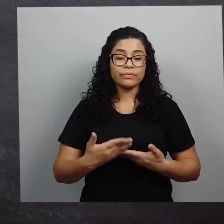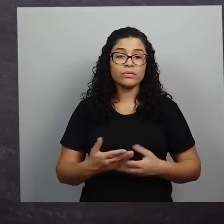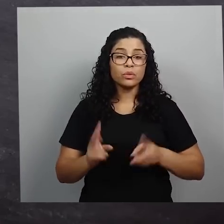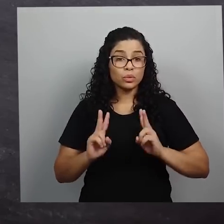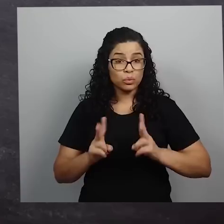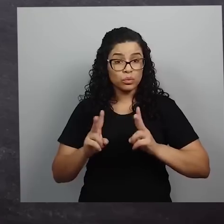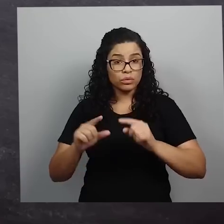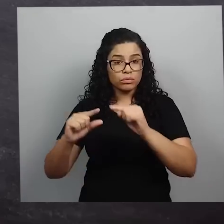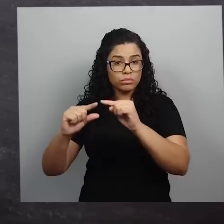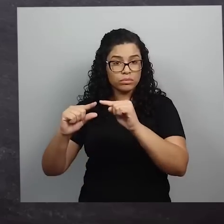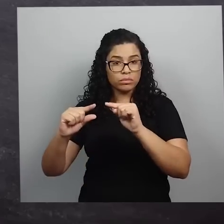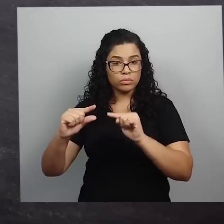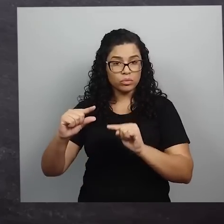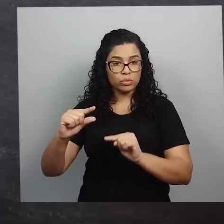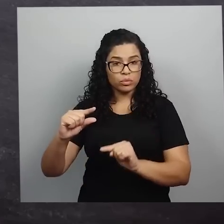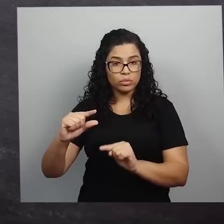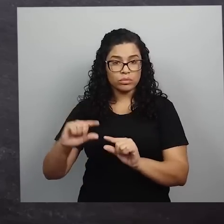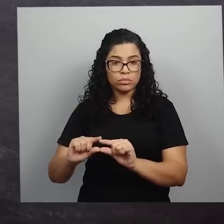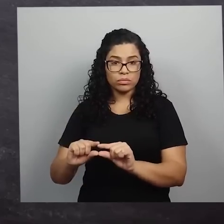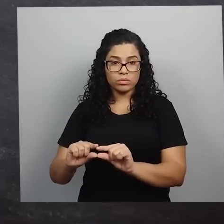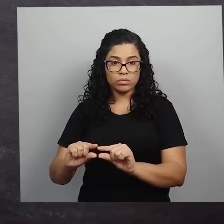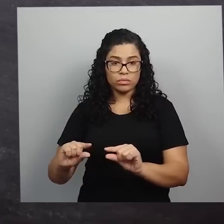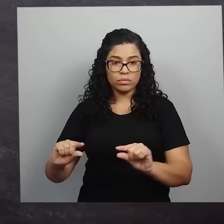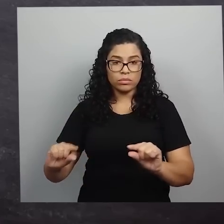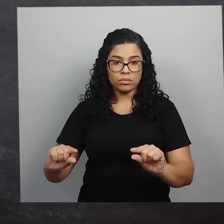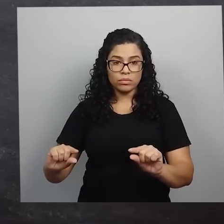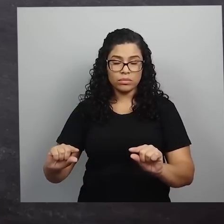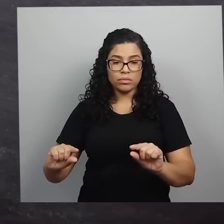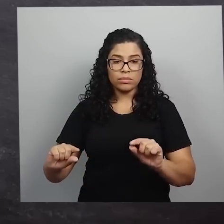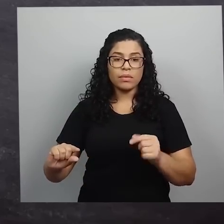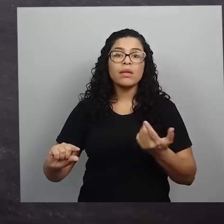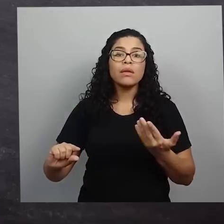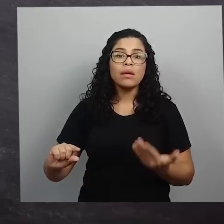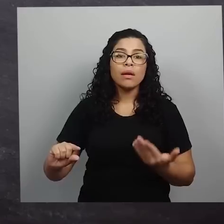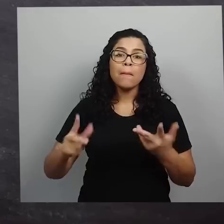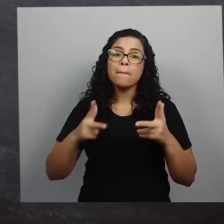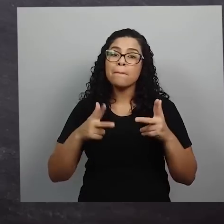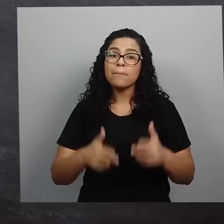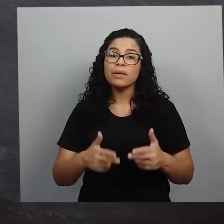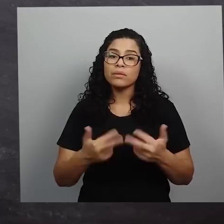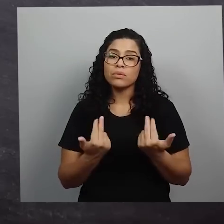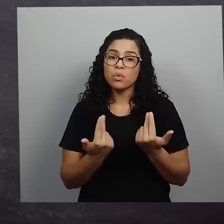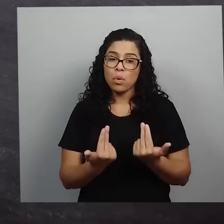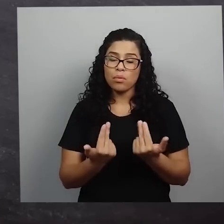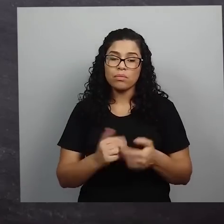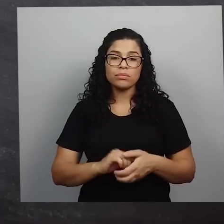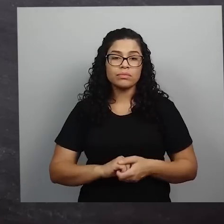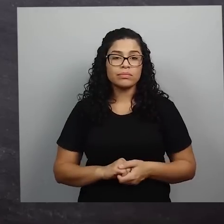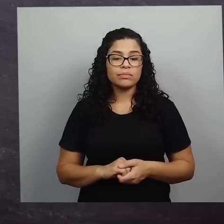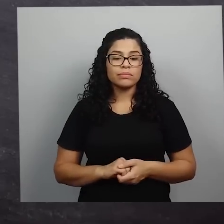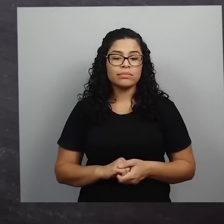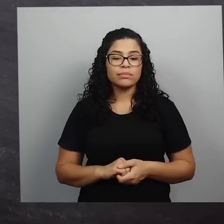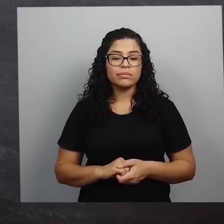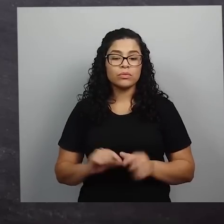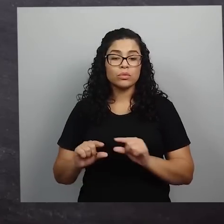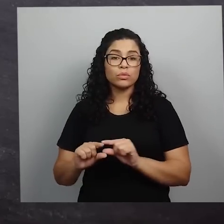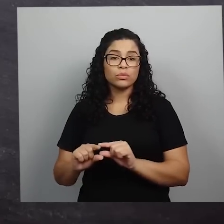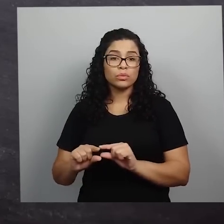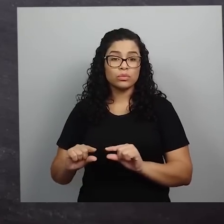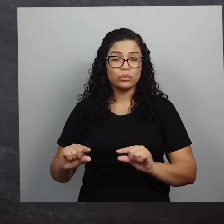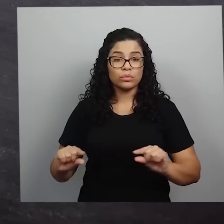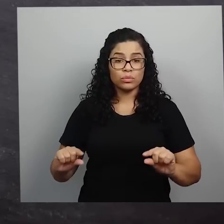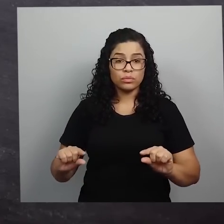Continuamos depois, aí vem aqui o Atlético do Paraná na mesma situação. E vamos para o Ceará, que ainda está